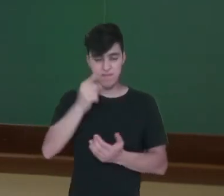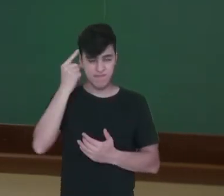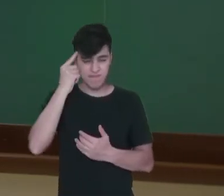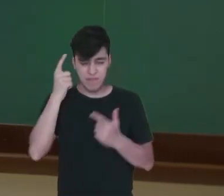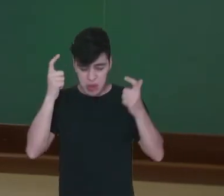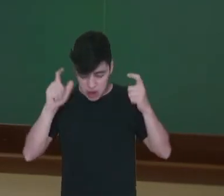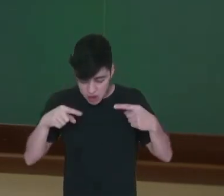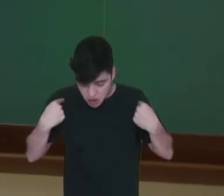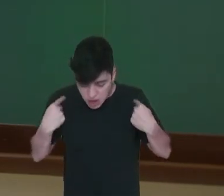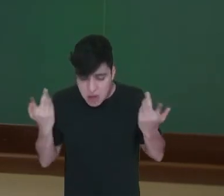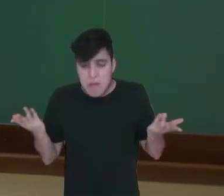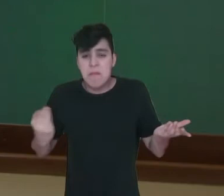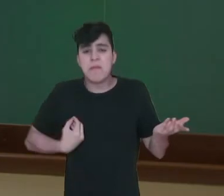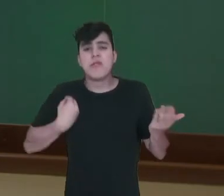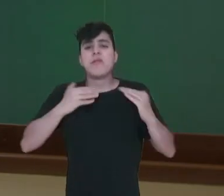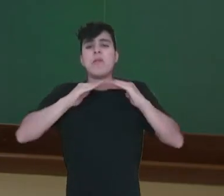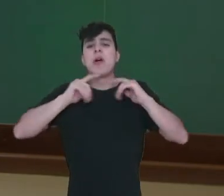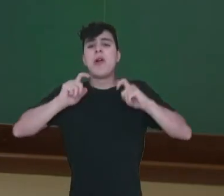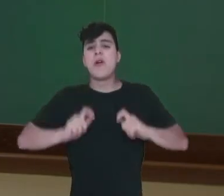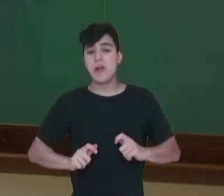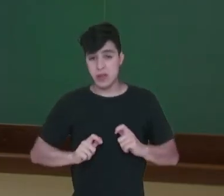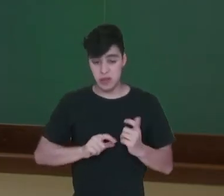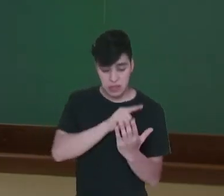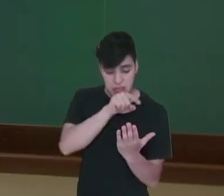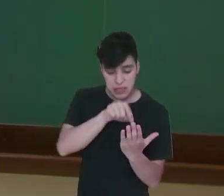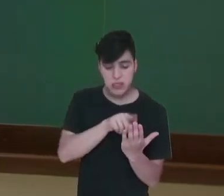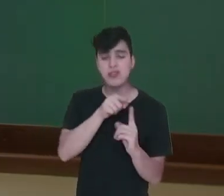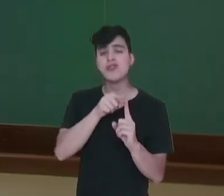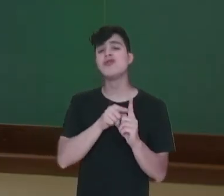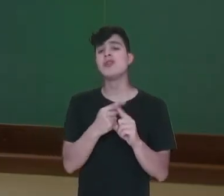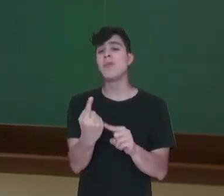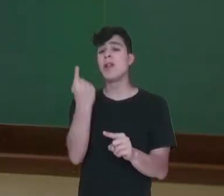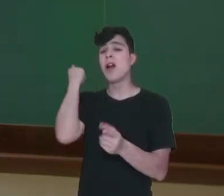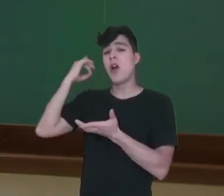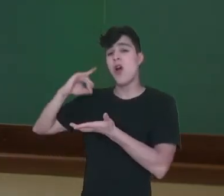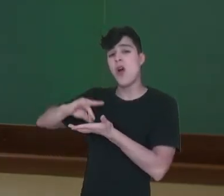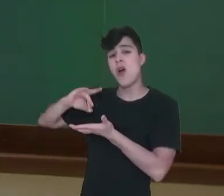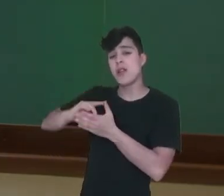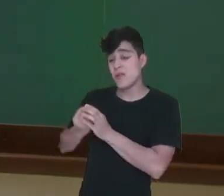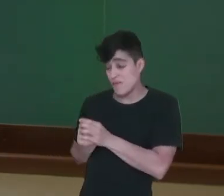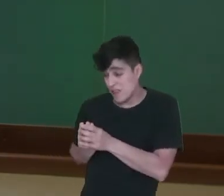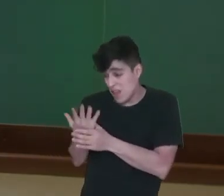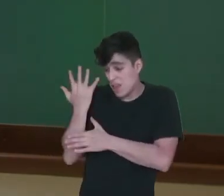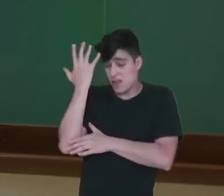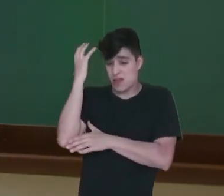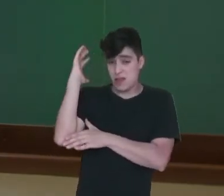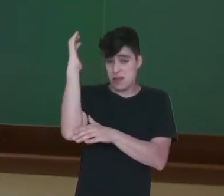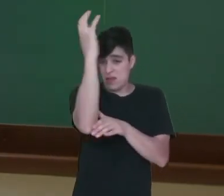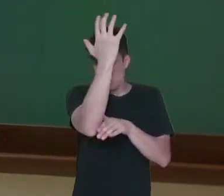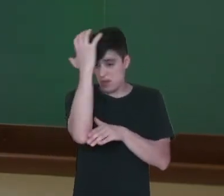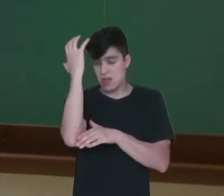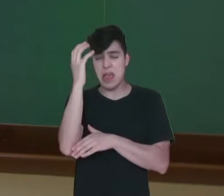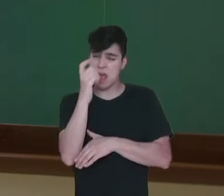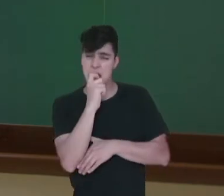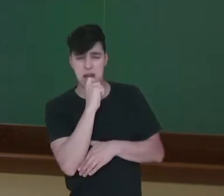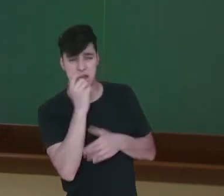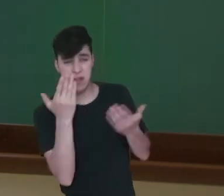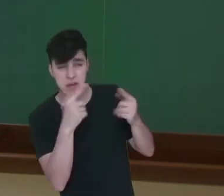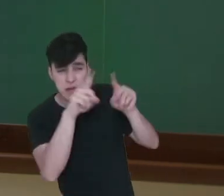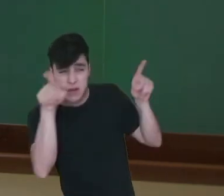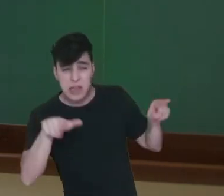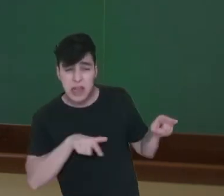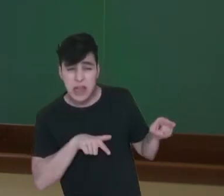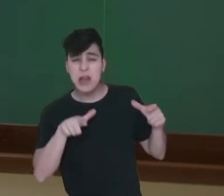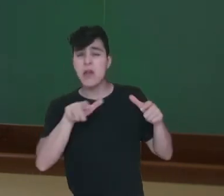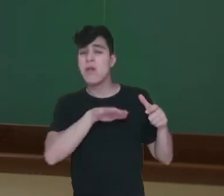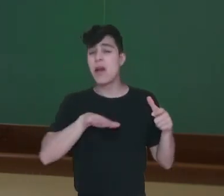local onde nós moramos, indicar o tipo de vegetação que originalmente cobria ou ainda cobre essa porção